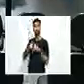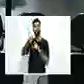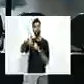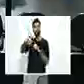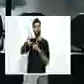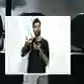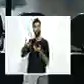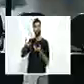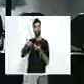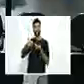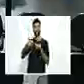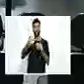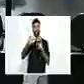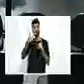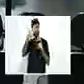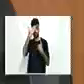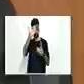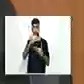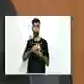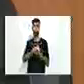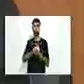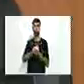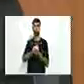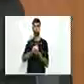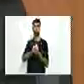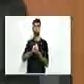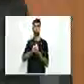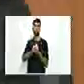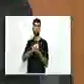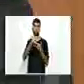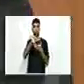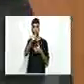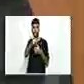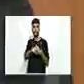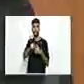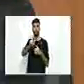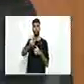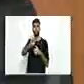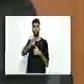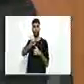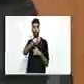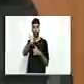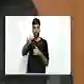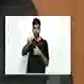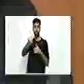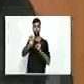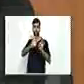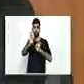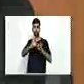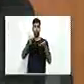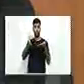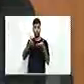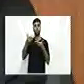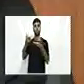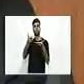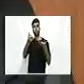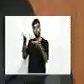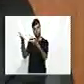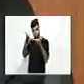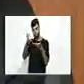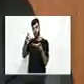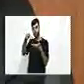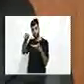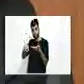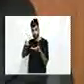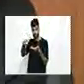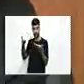quero agradecer eh o Geraldão pela oportunidade dessa discussão né